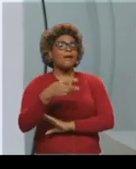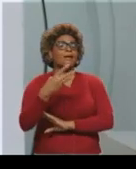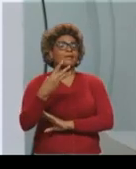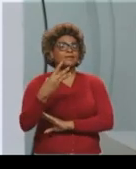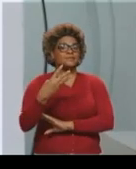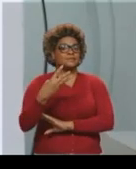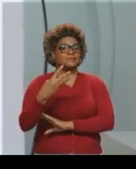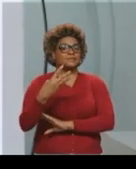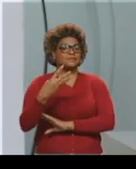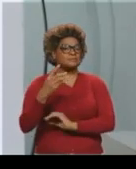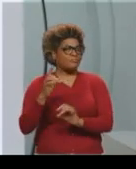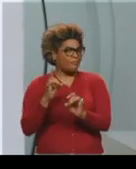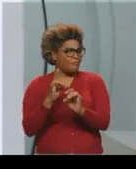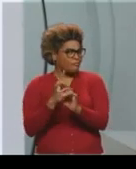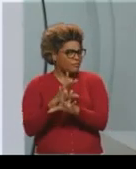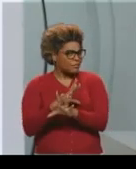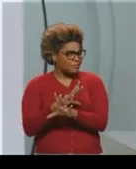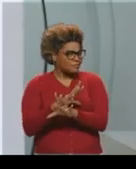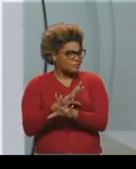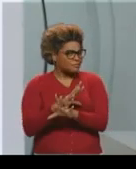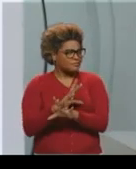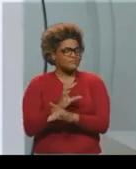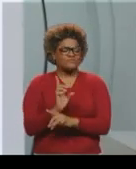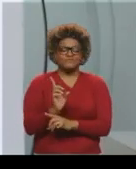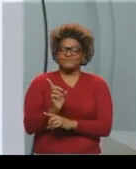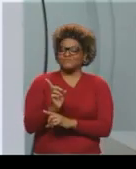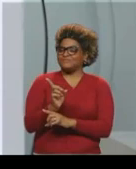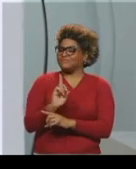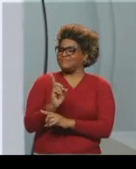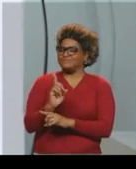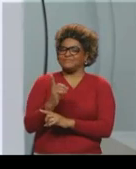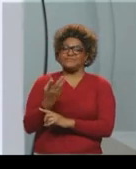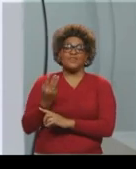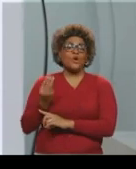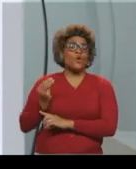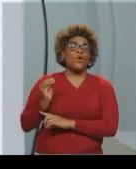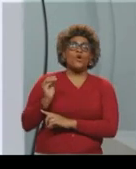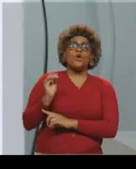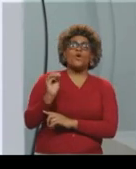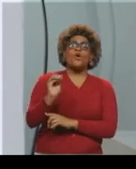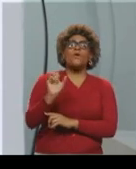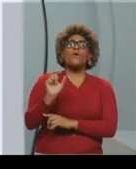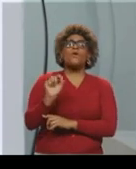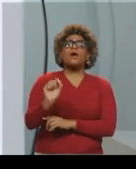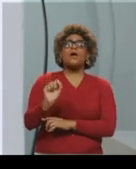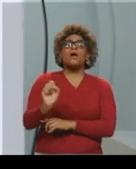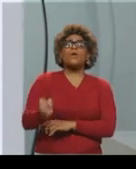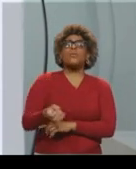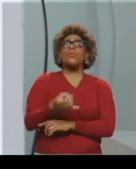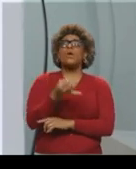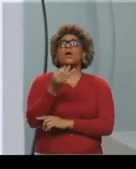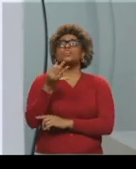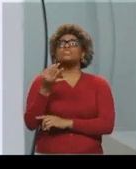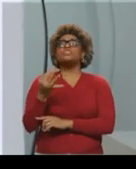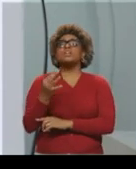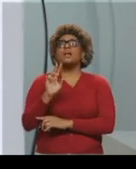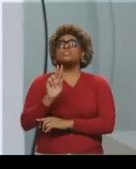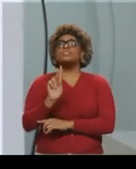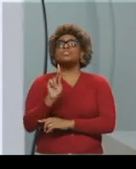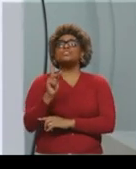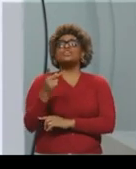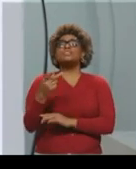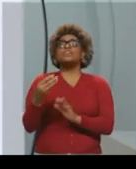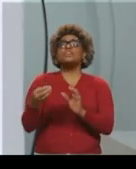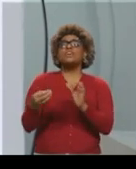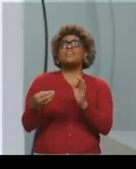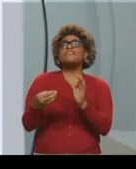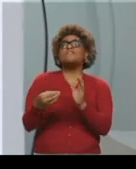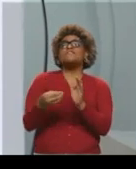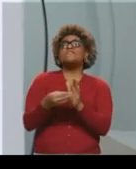Acabou? Não, precisamos agora colocar a quantidade de hidrogênios que está faltando no resto da molécula.